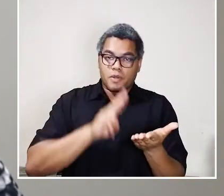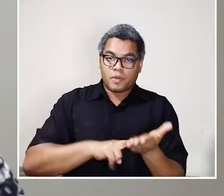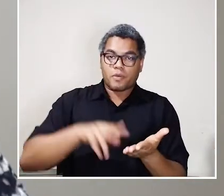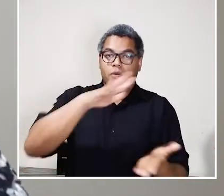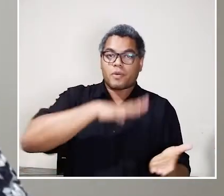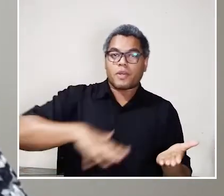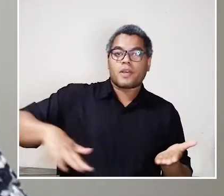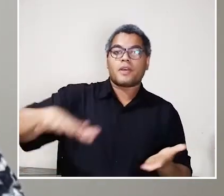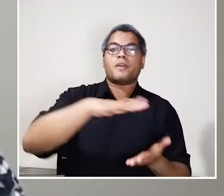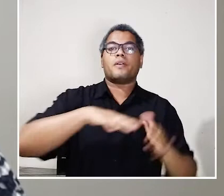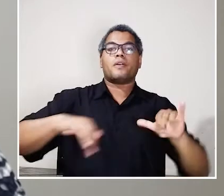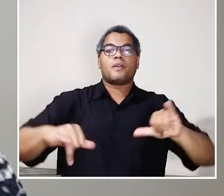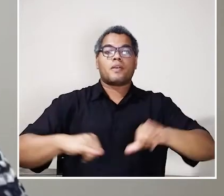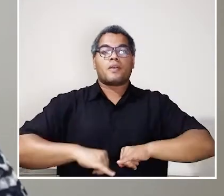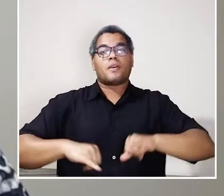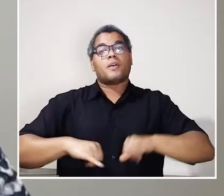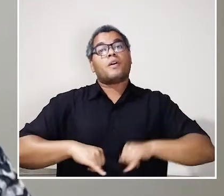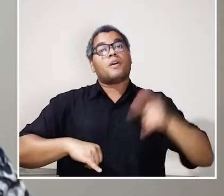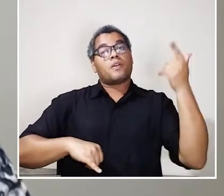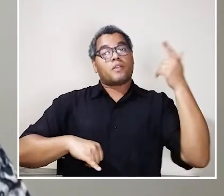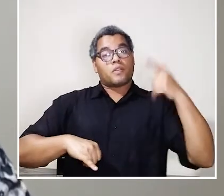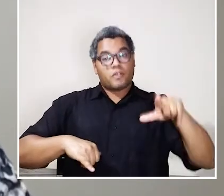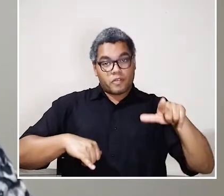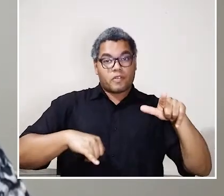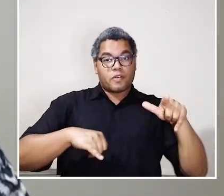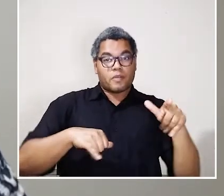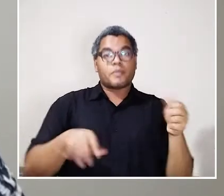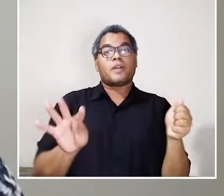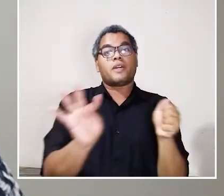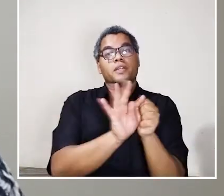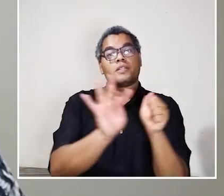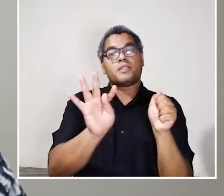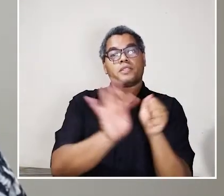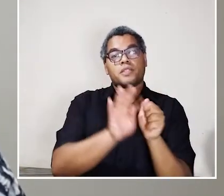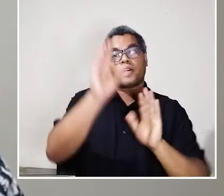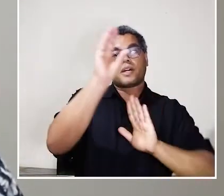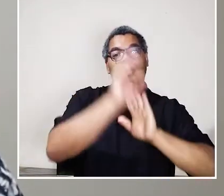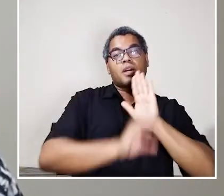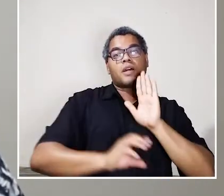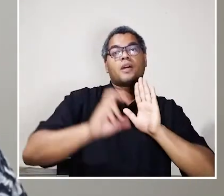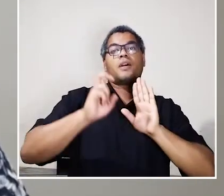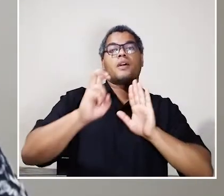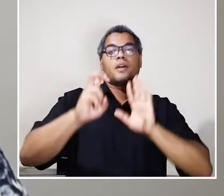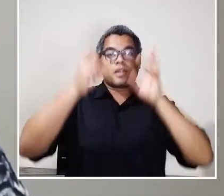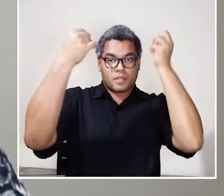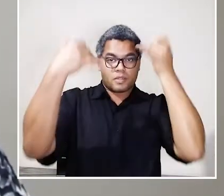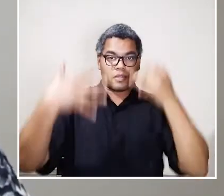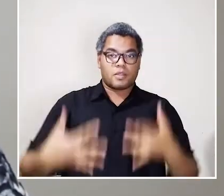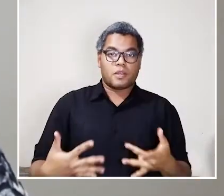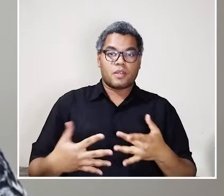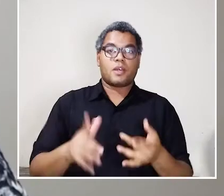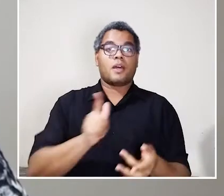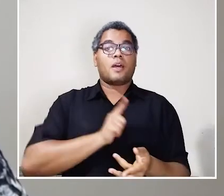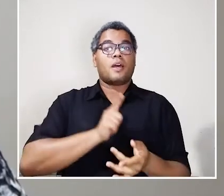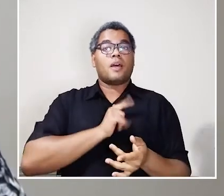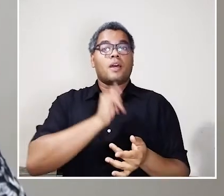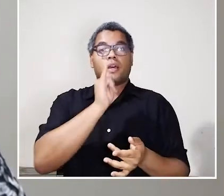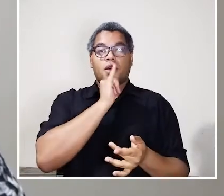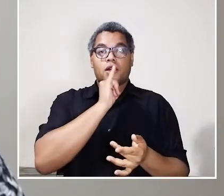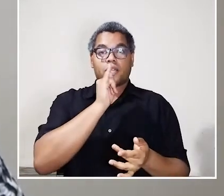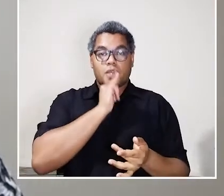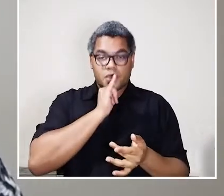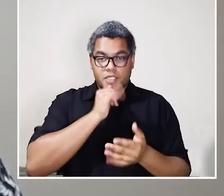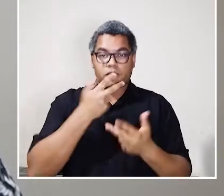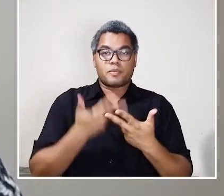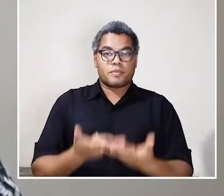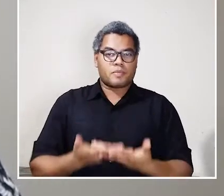E ele é mencionado novamente por Tiago, no capítulo 5. Ele diz assim: irmãos, tomem como exemplo